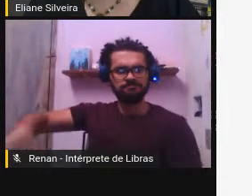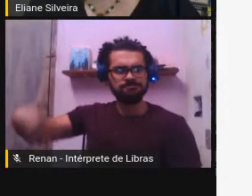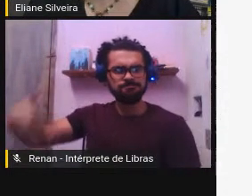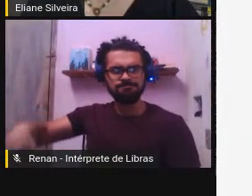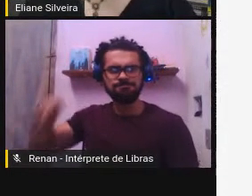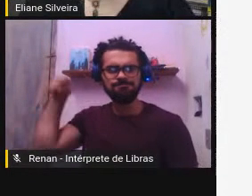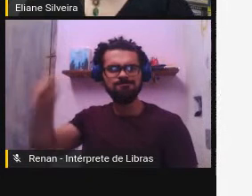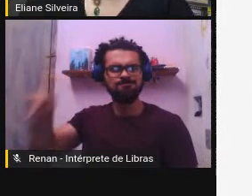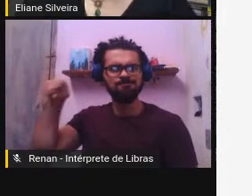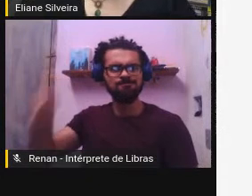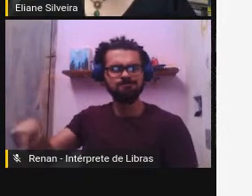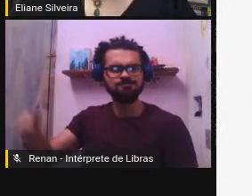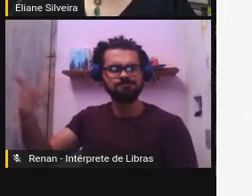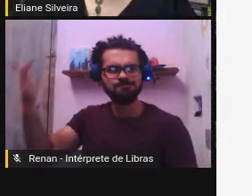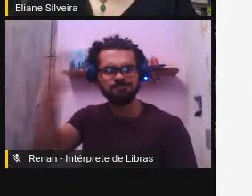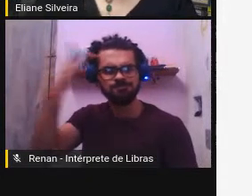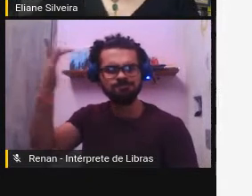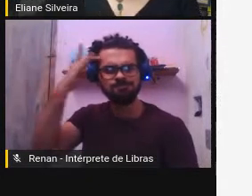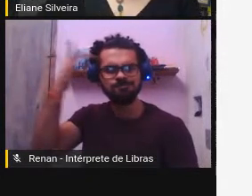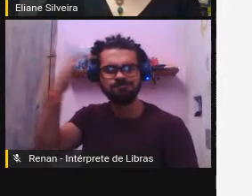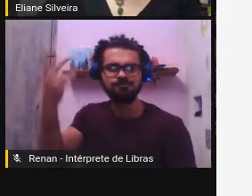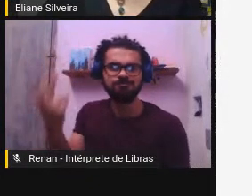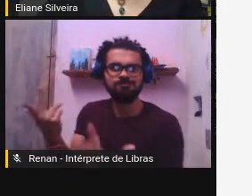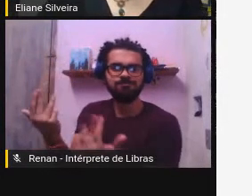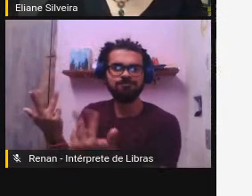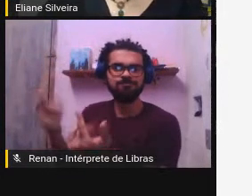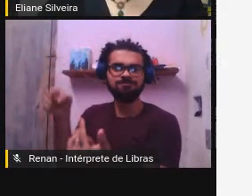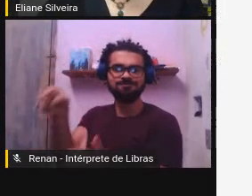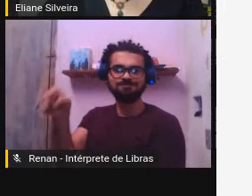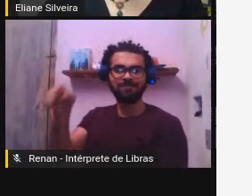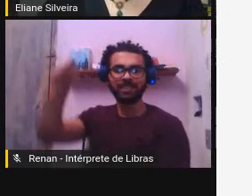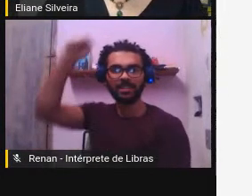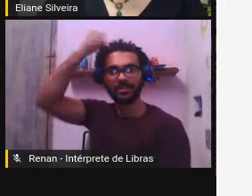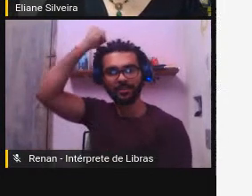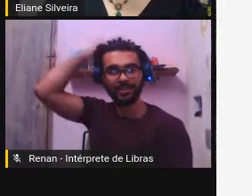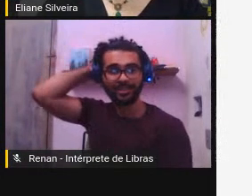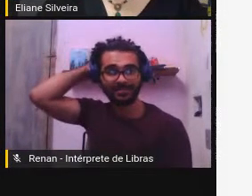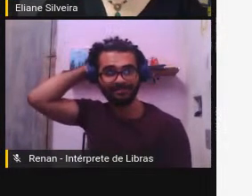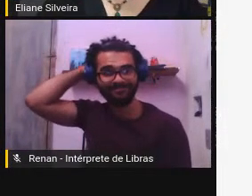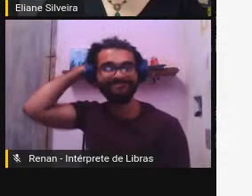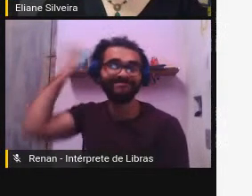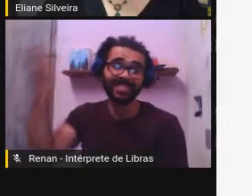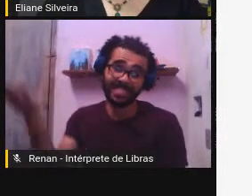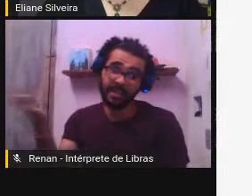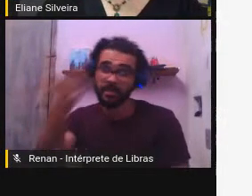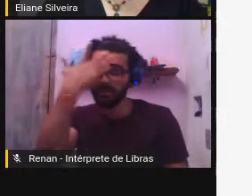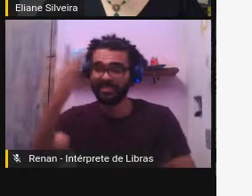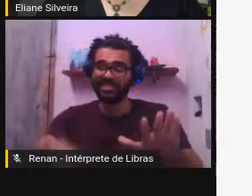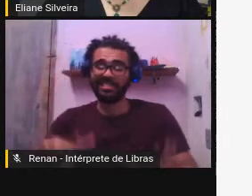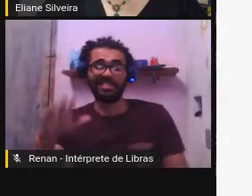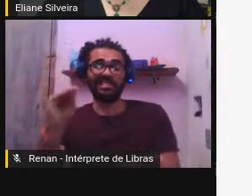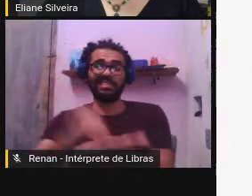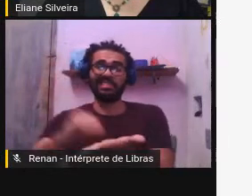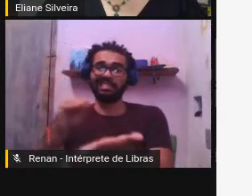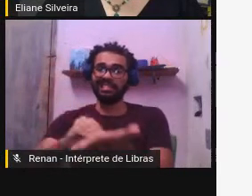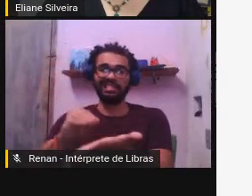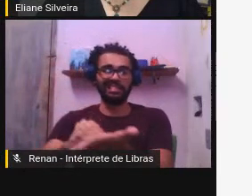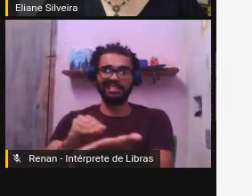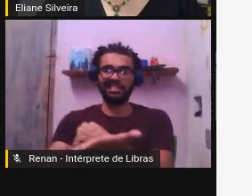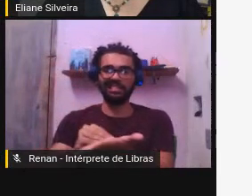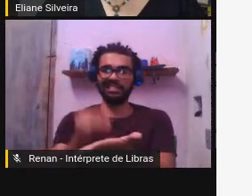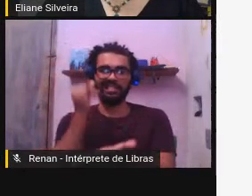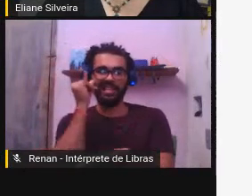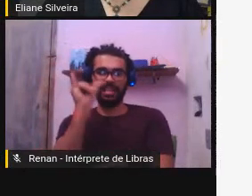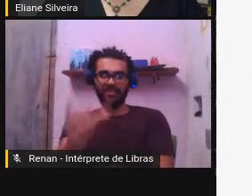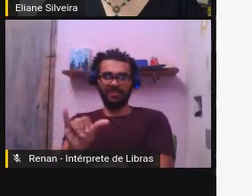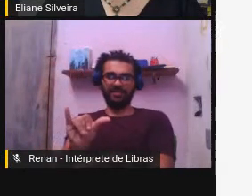vista histórico e teórico. além disso, o próprio Memoir, único livro publicado por Sossir em